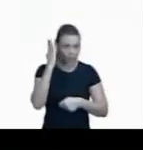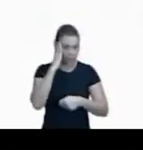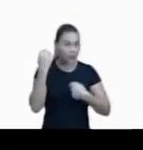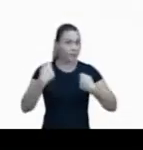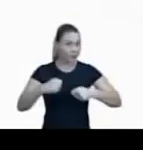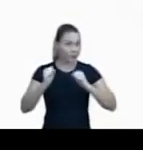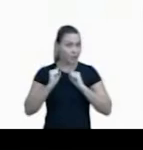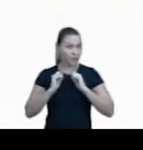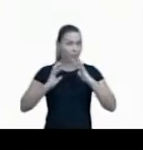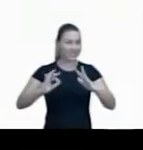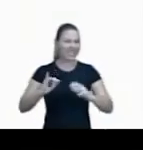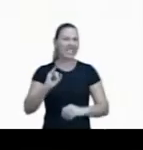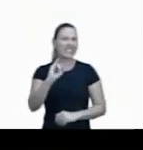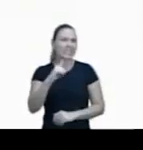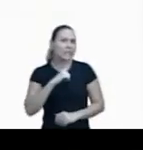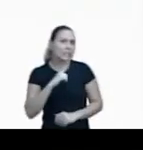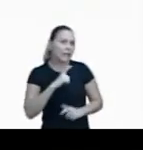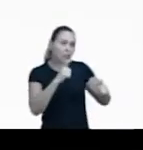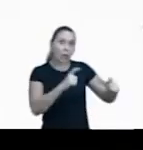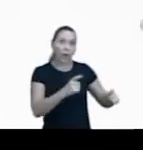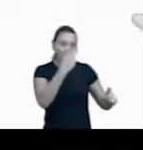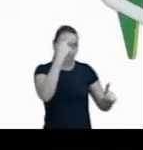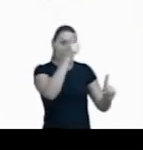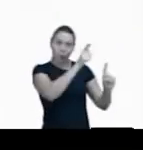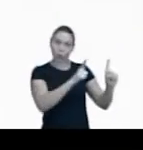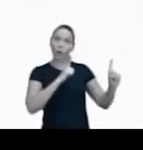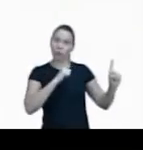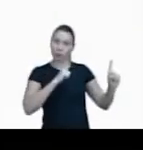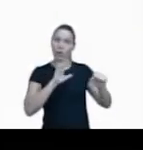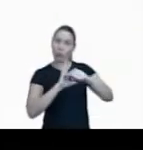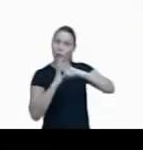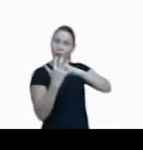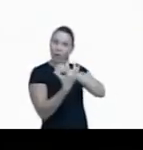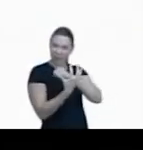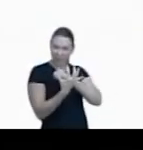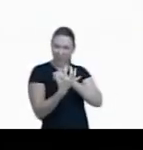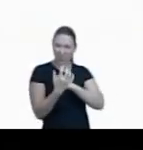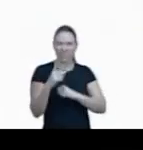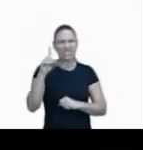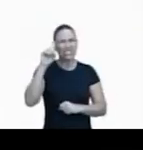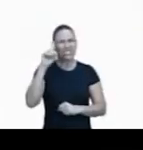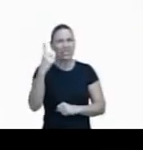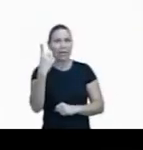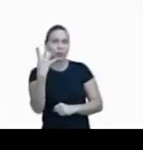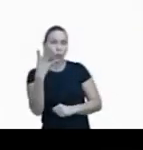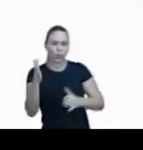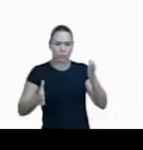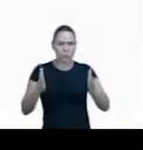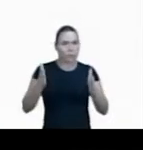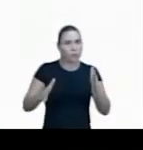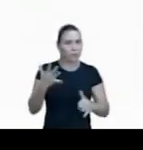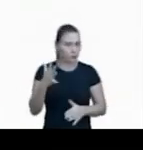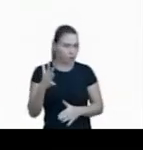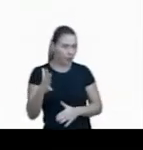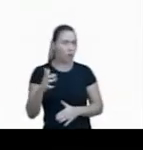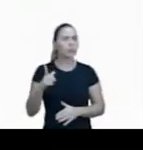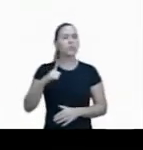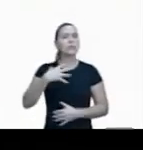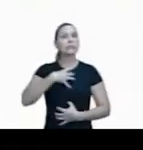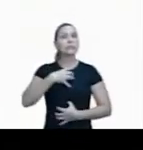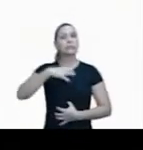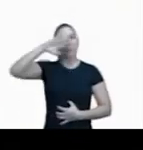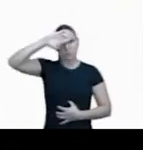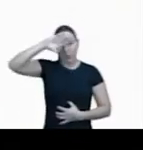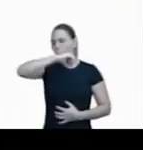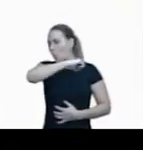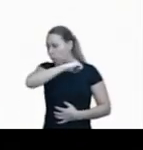Coronavírus. O que você precisa saber e fazer? Se você esteve em um local com casos de coronavírus e em até 14 dias tiver febre e tosse